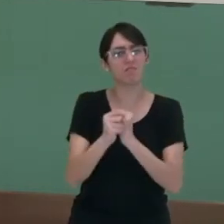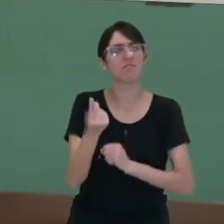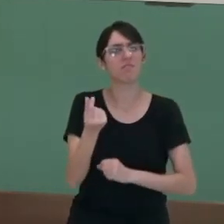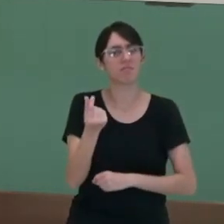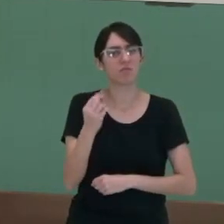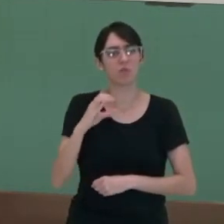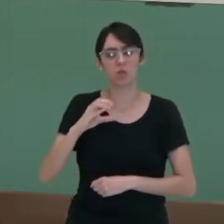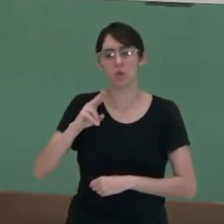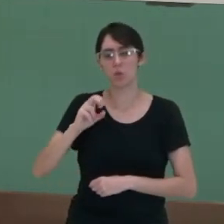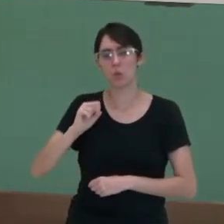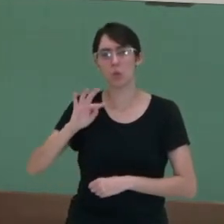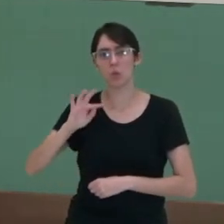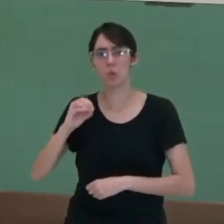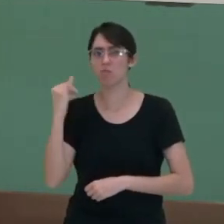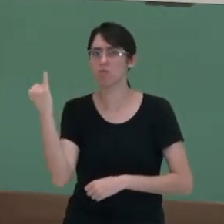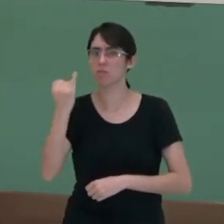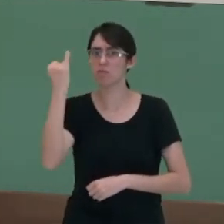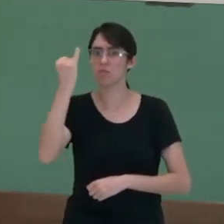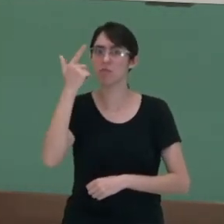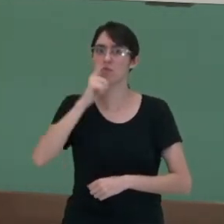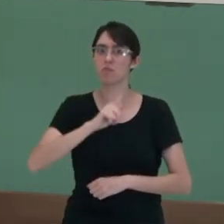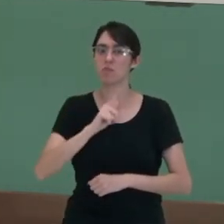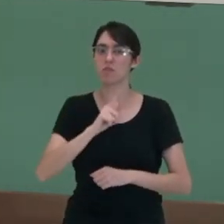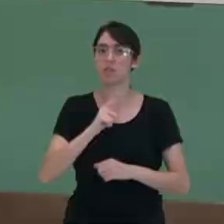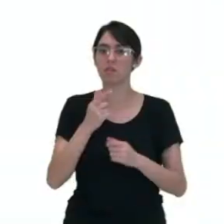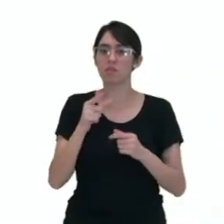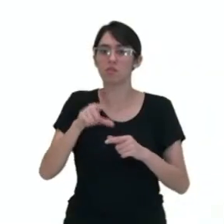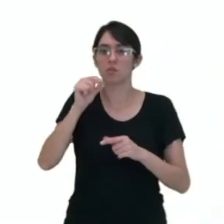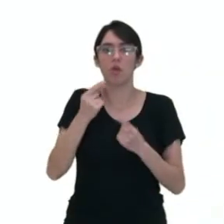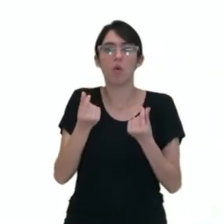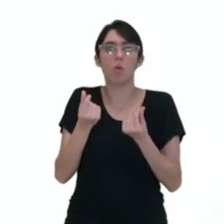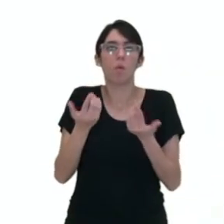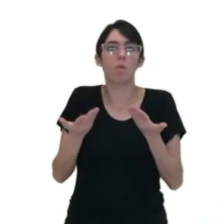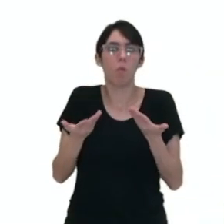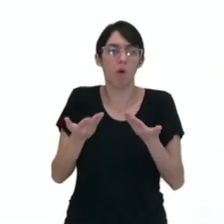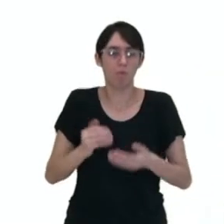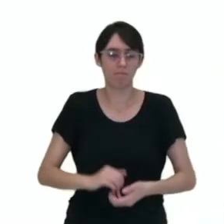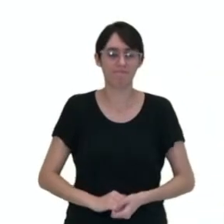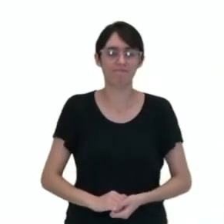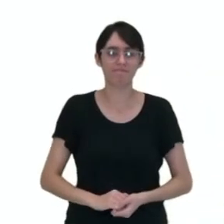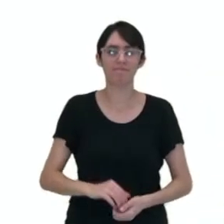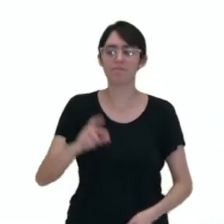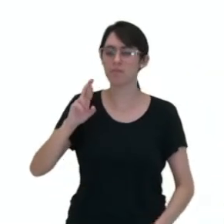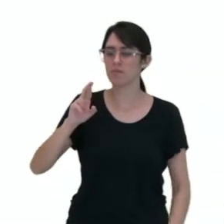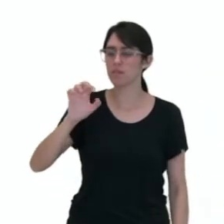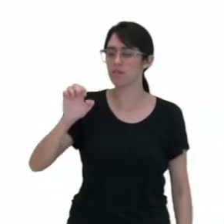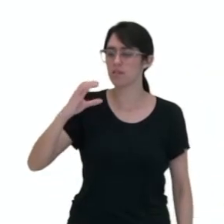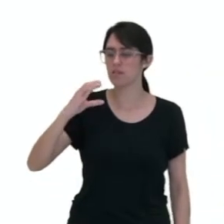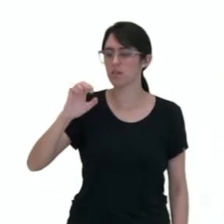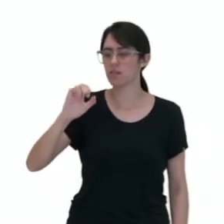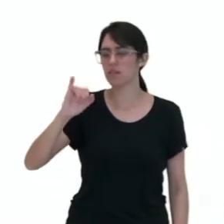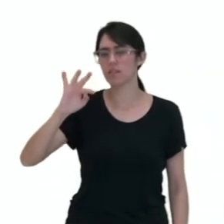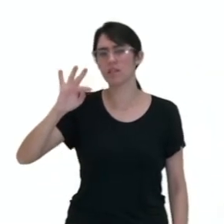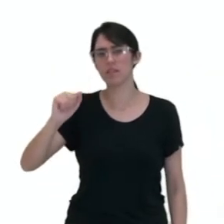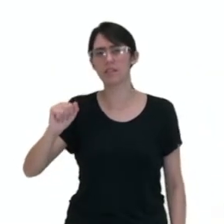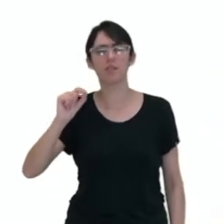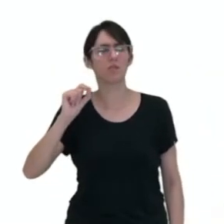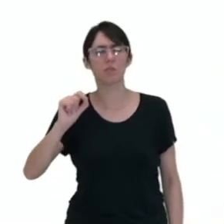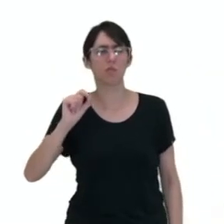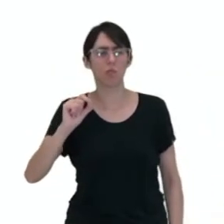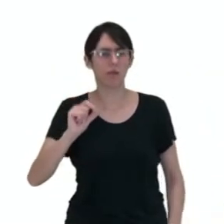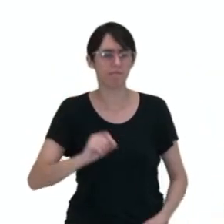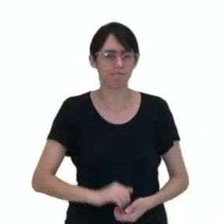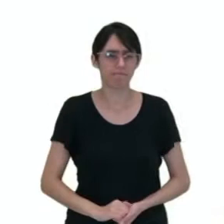custos que serão muito importantes para a definição do preço. A função receita, o que seria a função receita? A